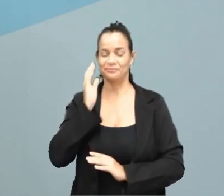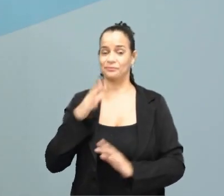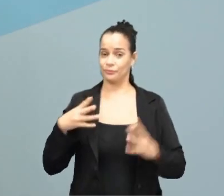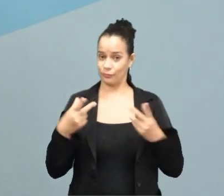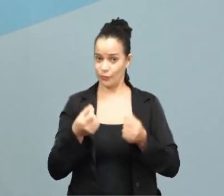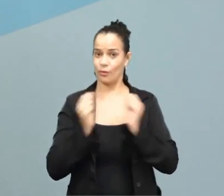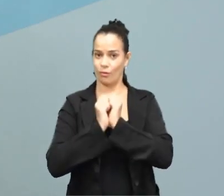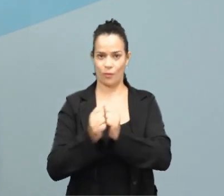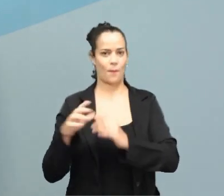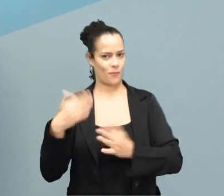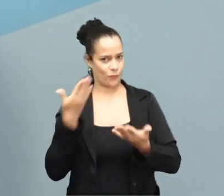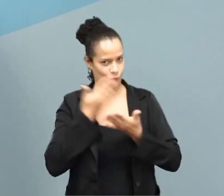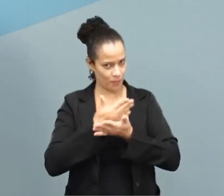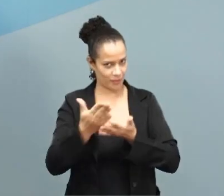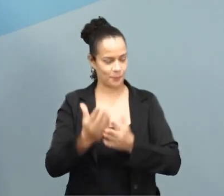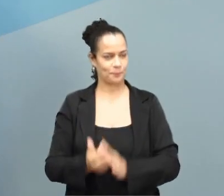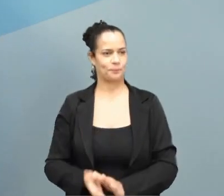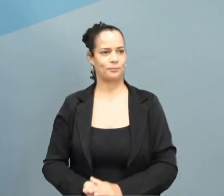Vamos começar.